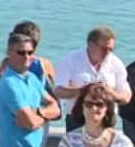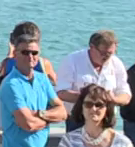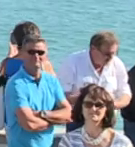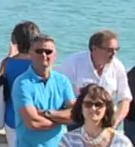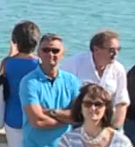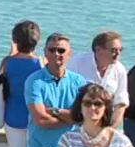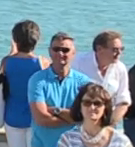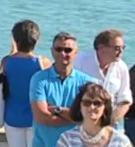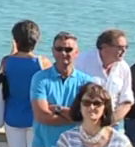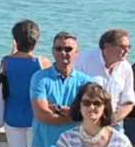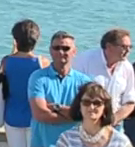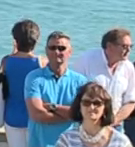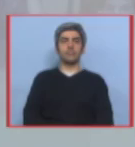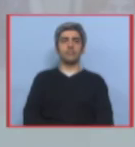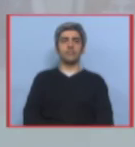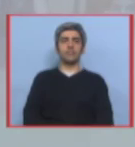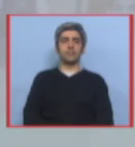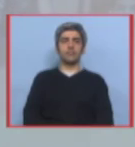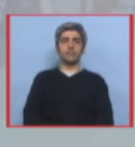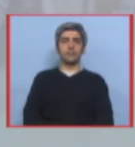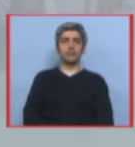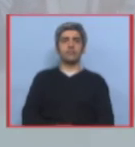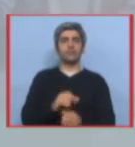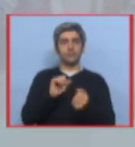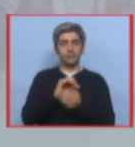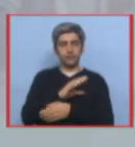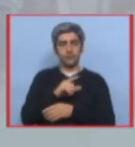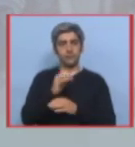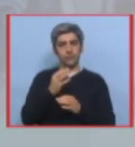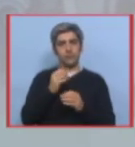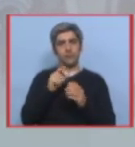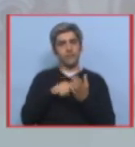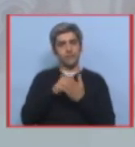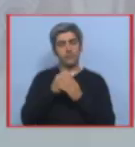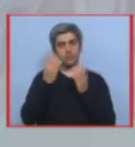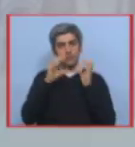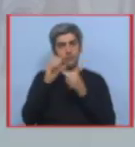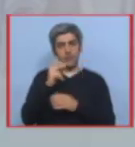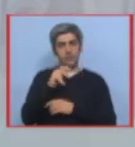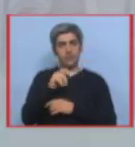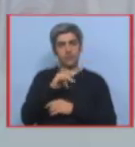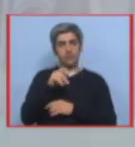esperança na Vila Piscatória. Notícias que atualizamos permanentemente em